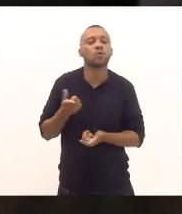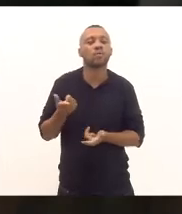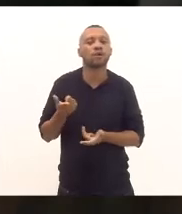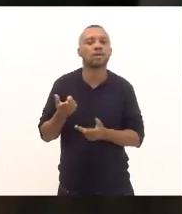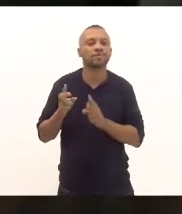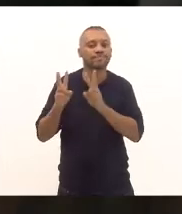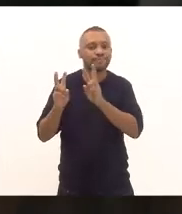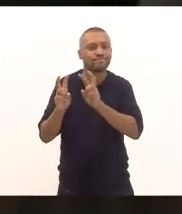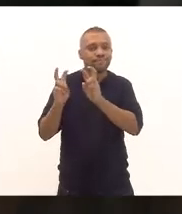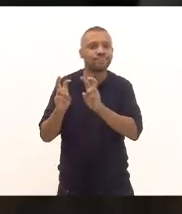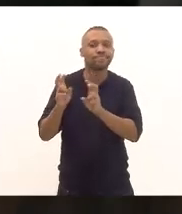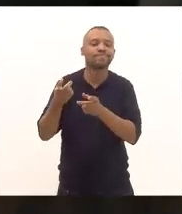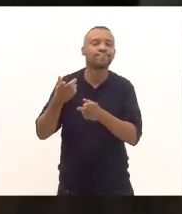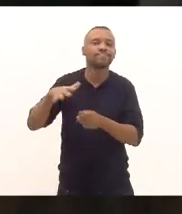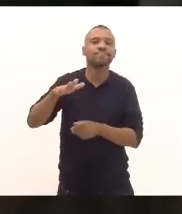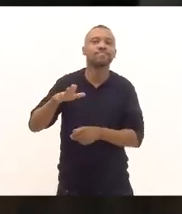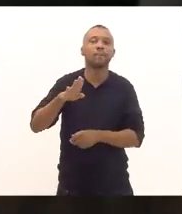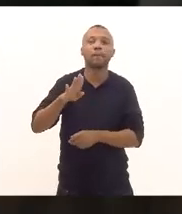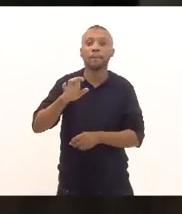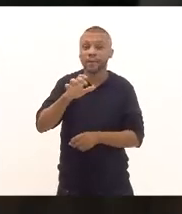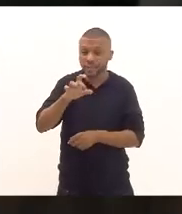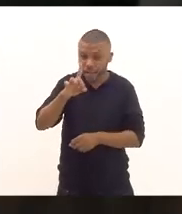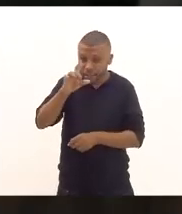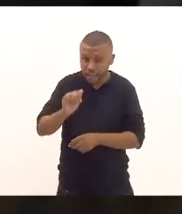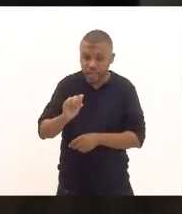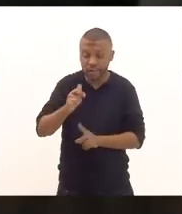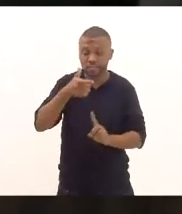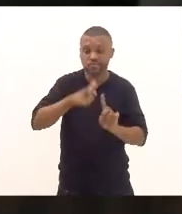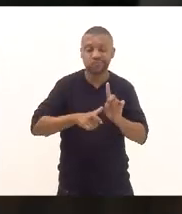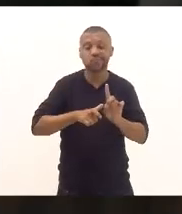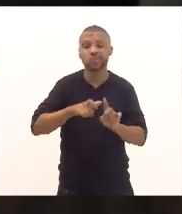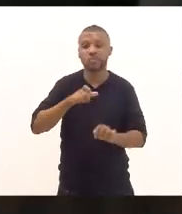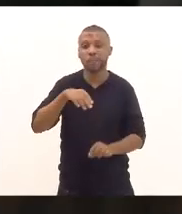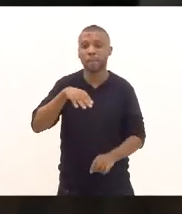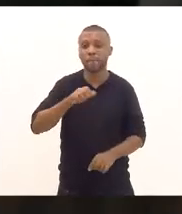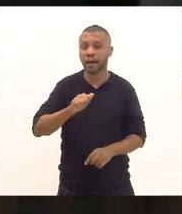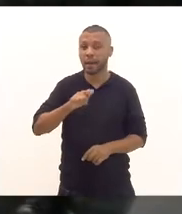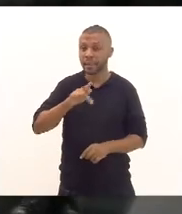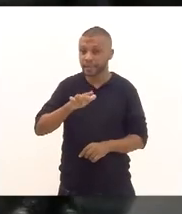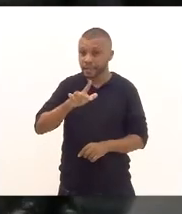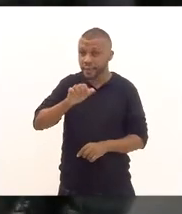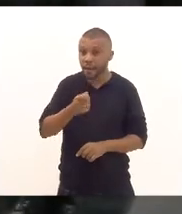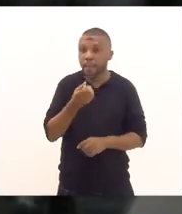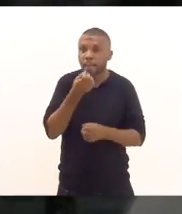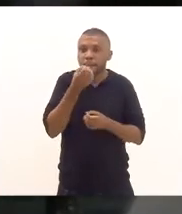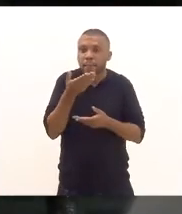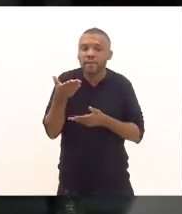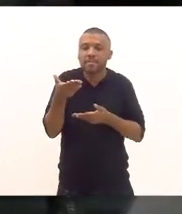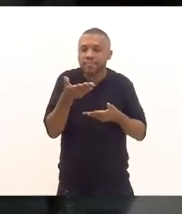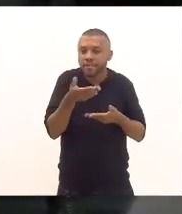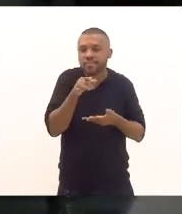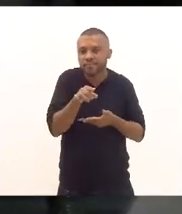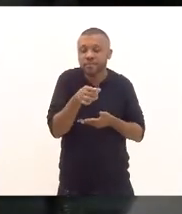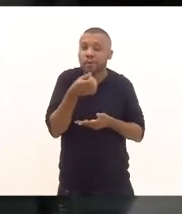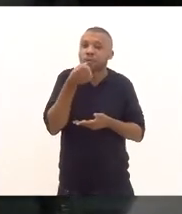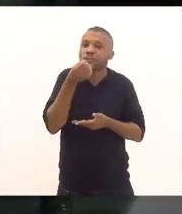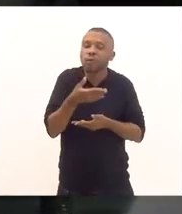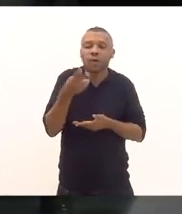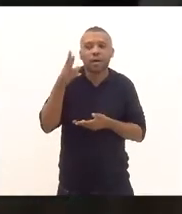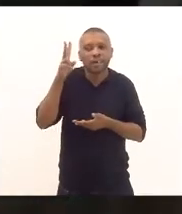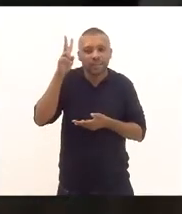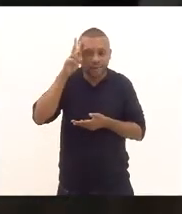a nossa querida Baixada Maguila seja bem-vindo meu irmão Olá Boa missa de segunda-feira